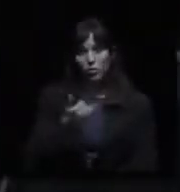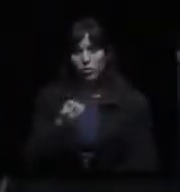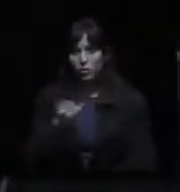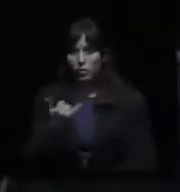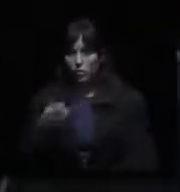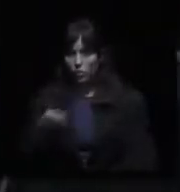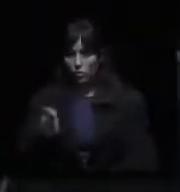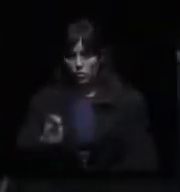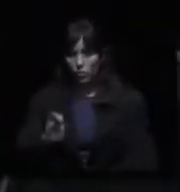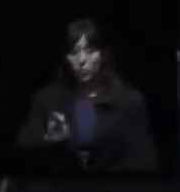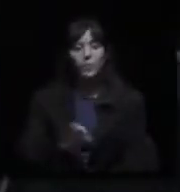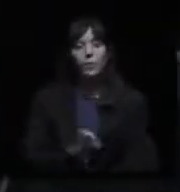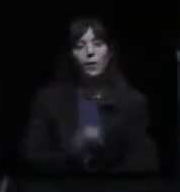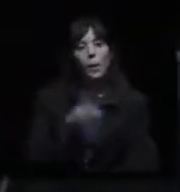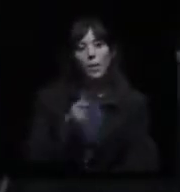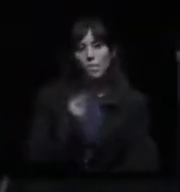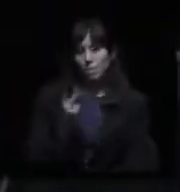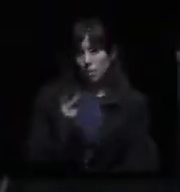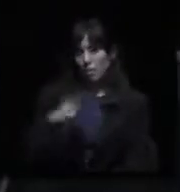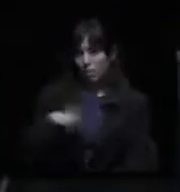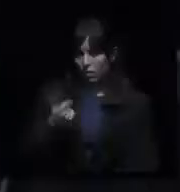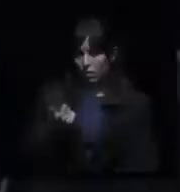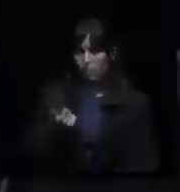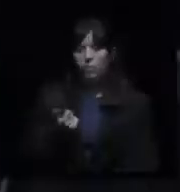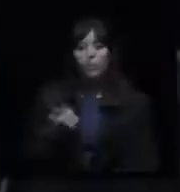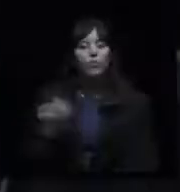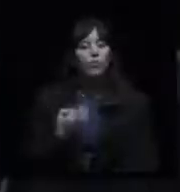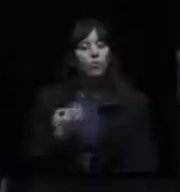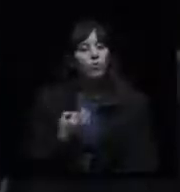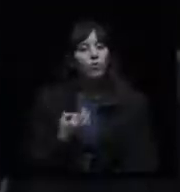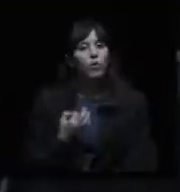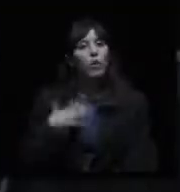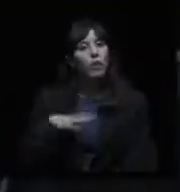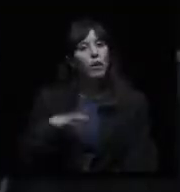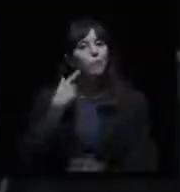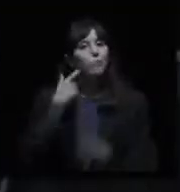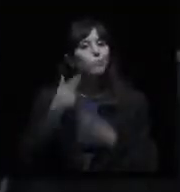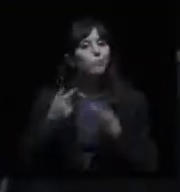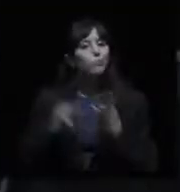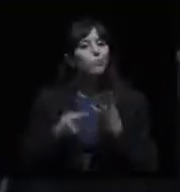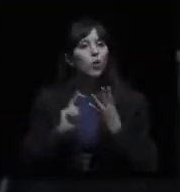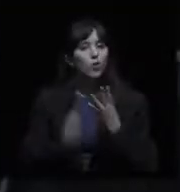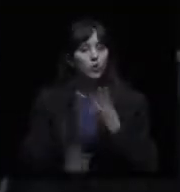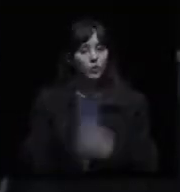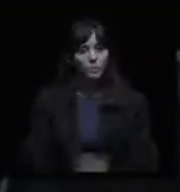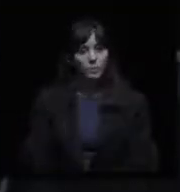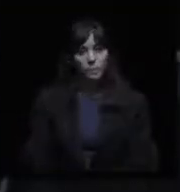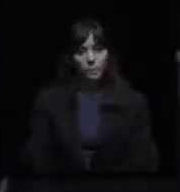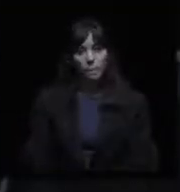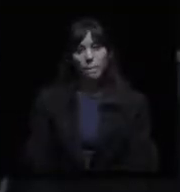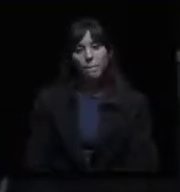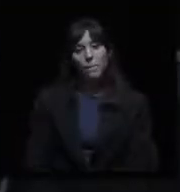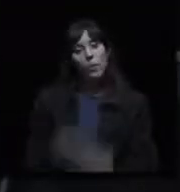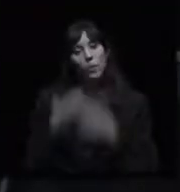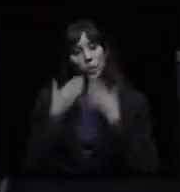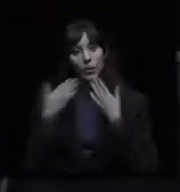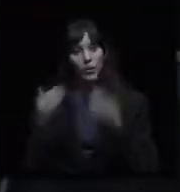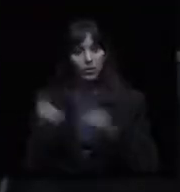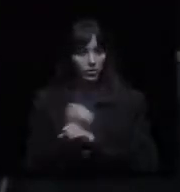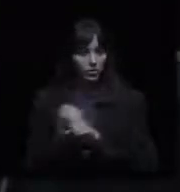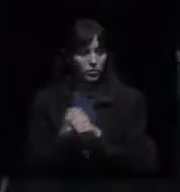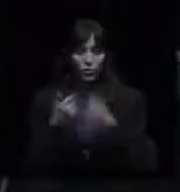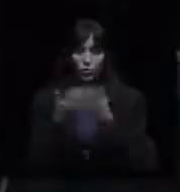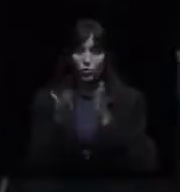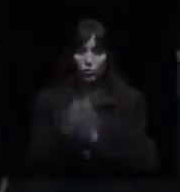2024-2028, o Partido Ecologista aos Verdes entende salientar os seguintes aspectos. Em primeiro lugar, agradecemos aos serviços e a